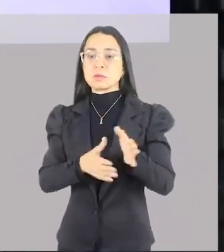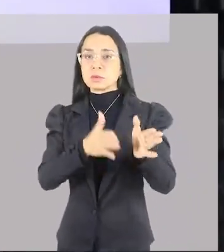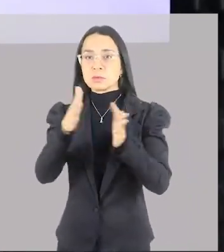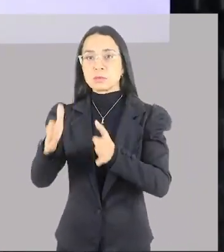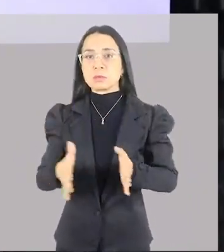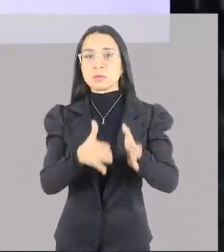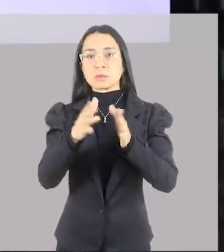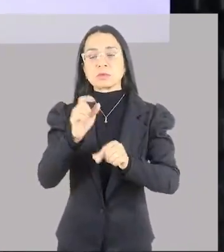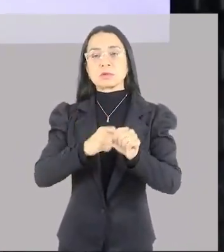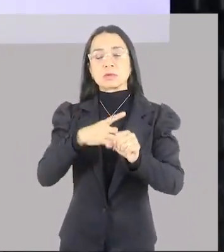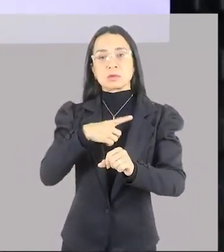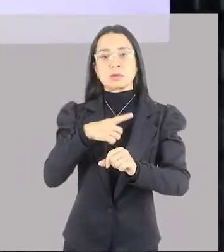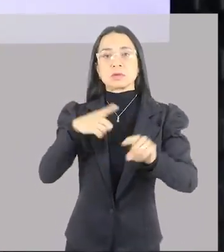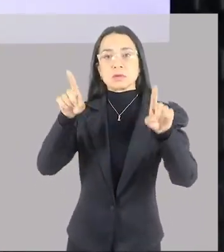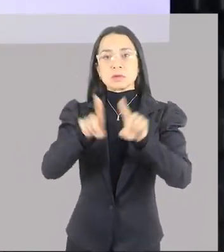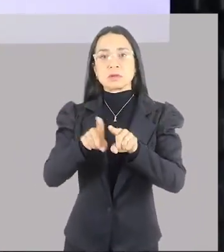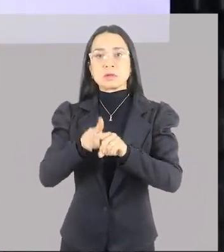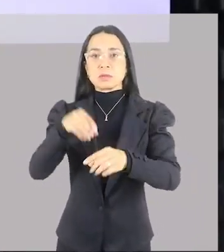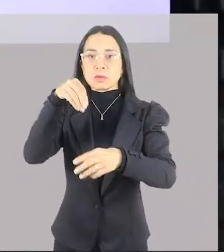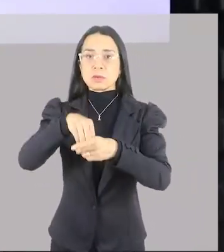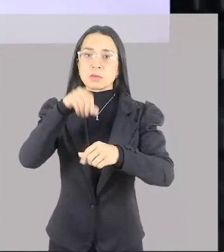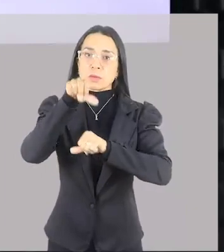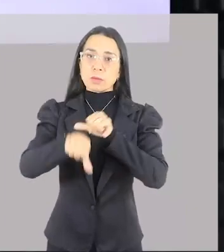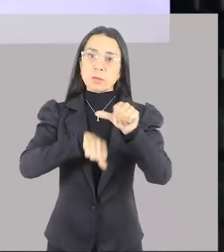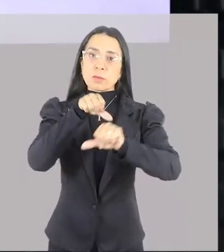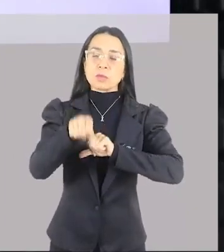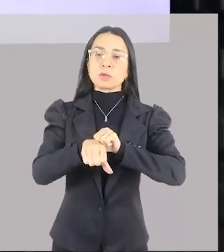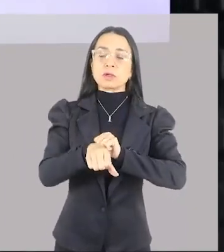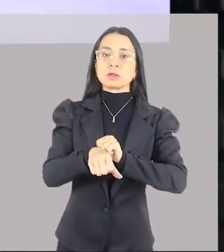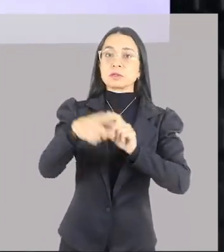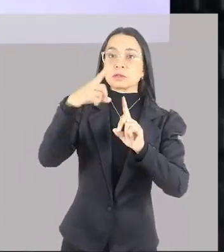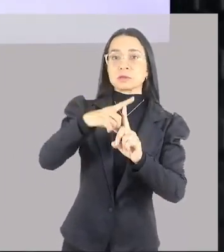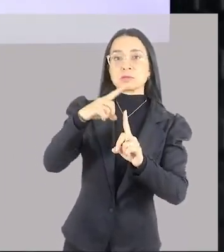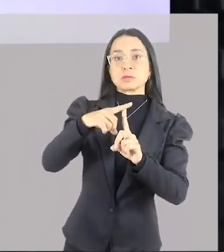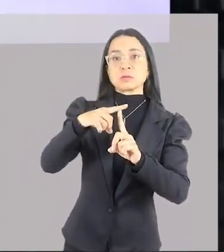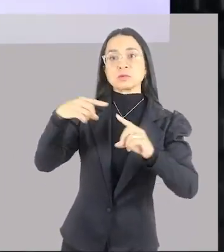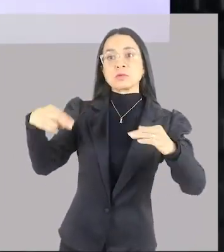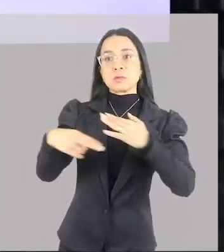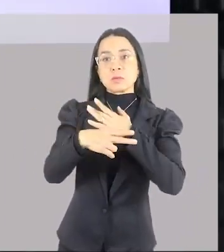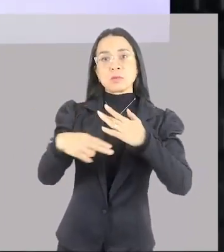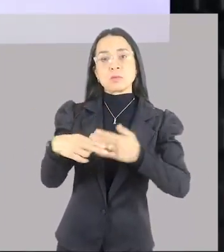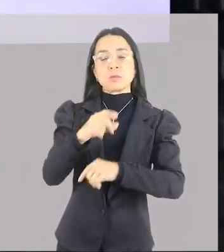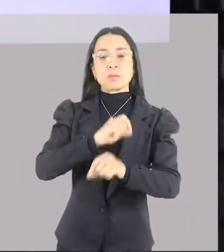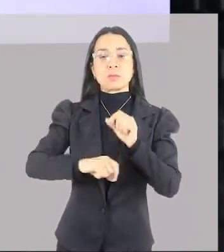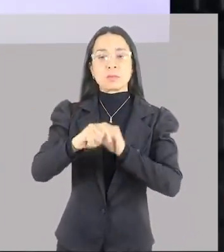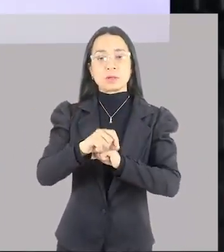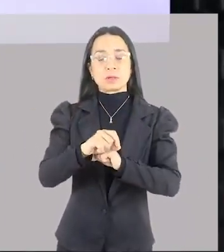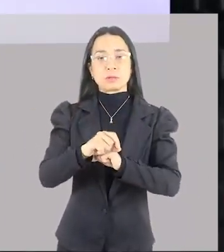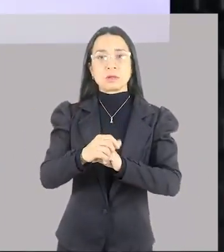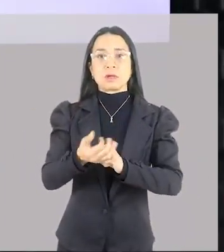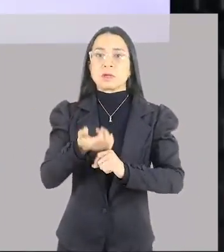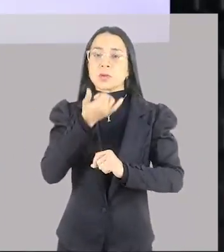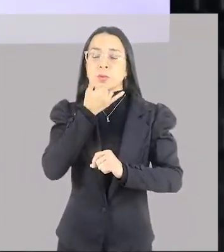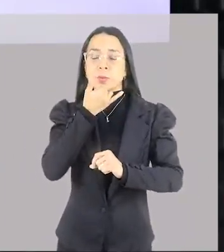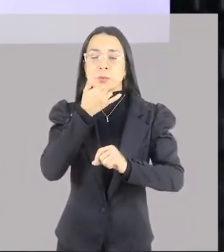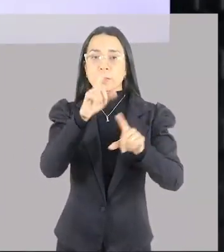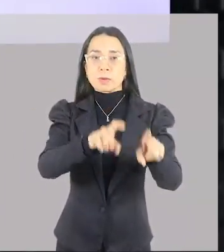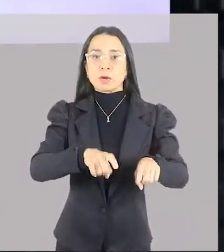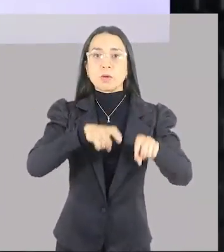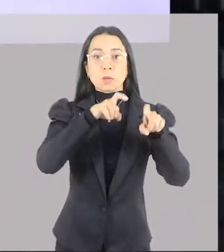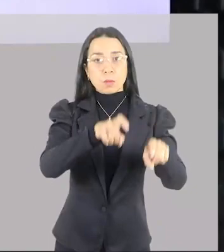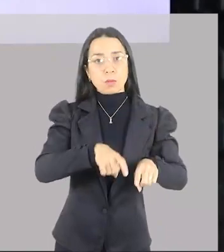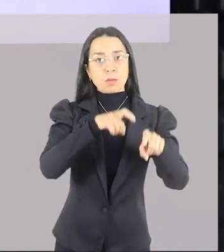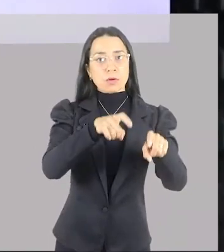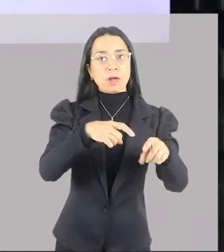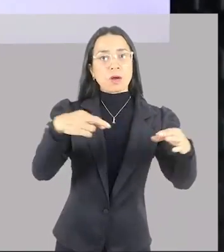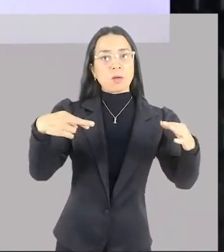produção, Nós estávamos ali dentro de uma mudança de um perfil urbano, aliás, rural para um perfil urbano.